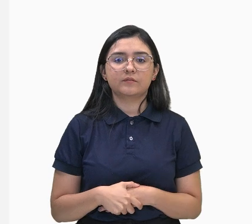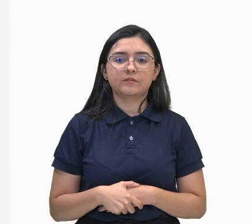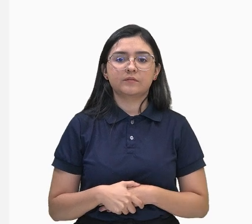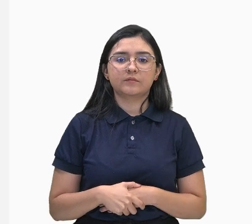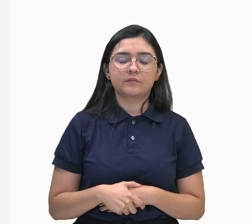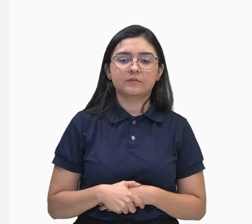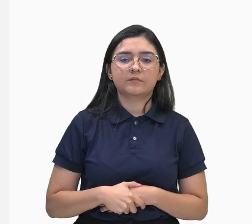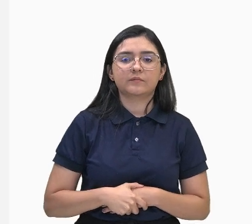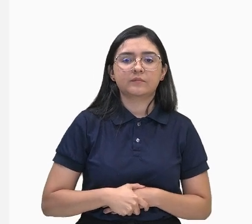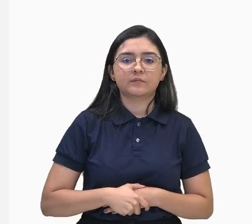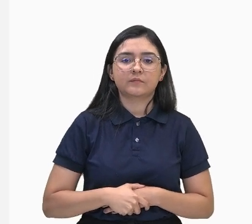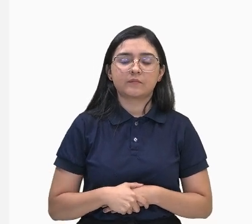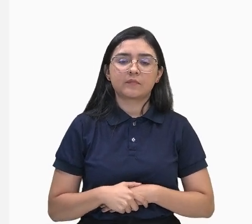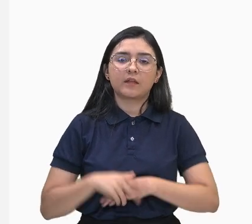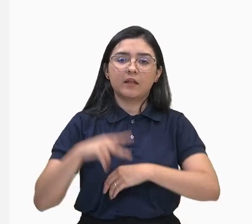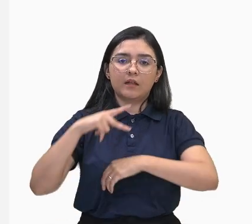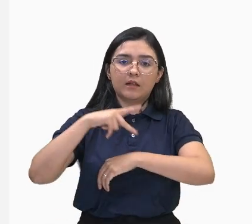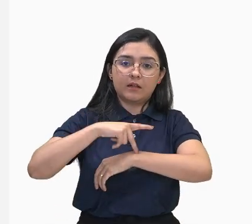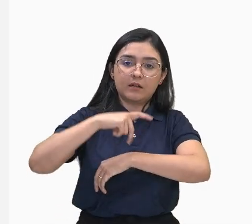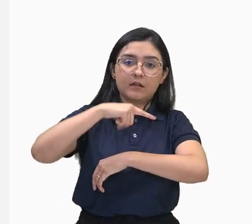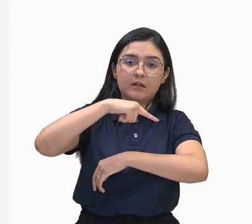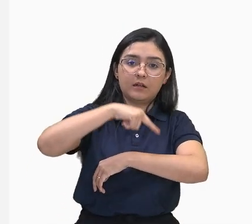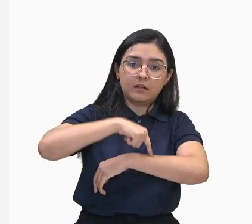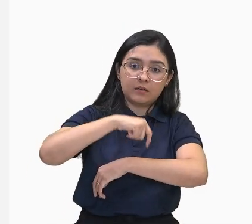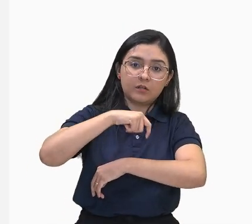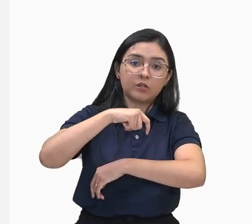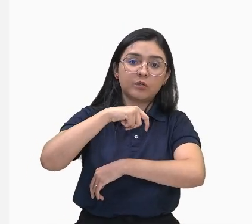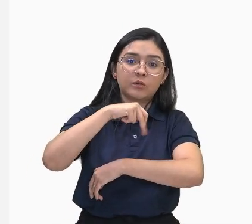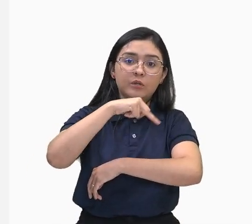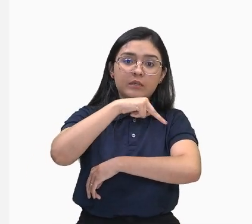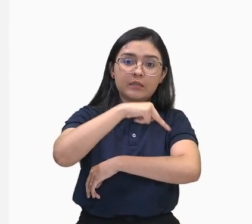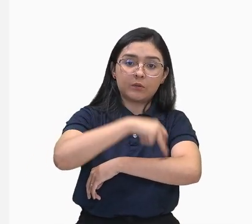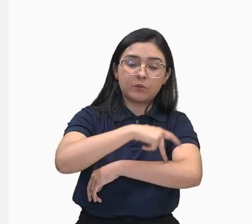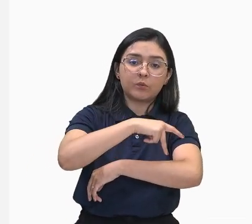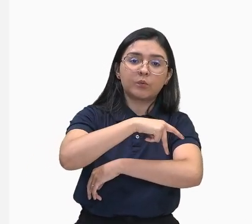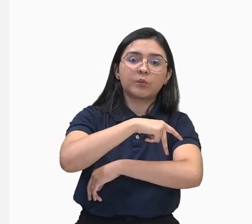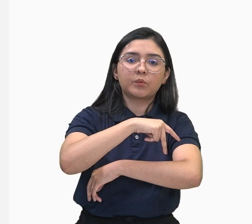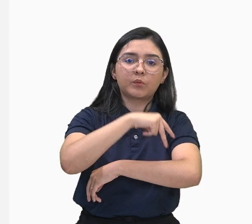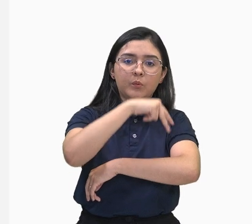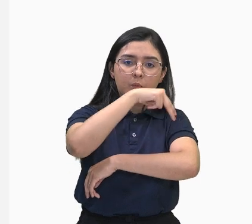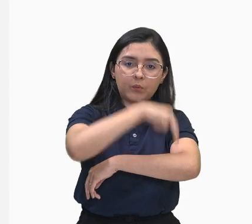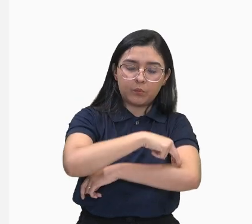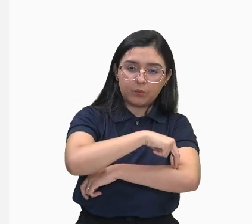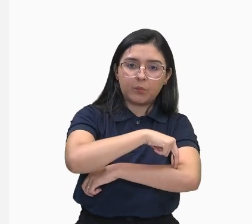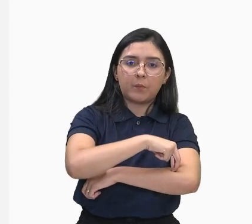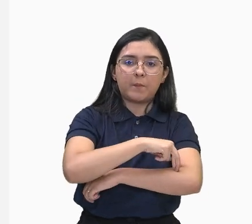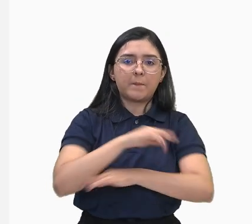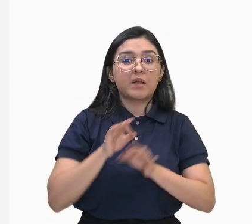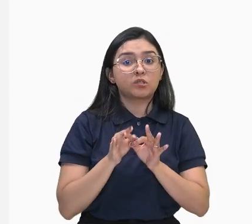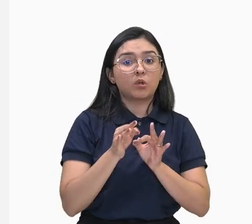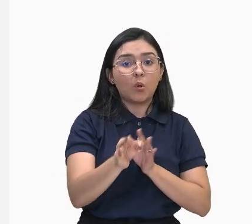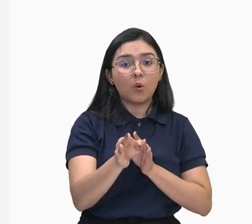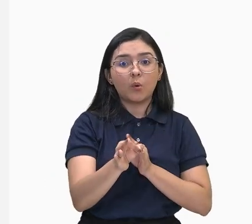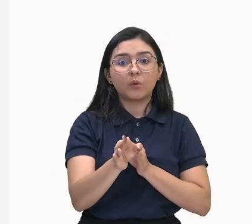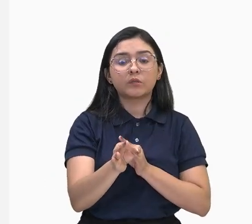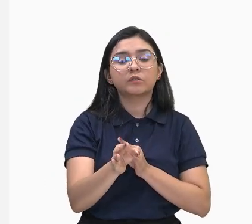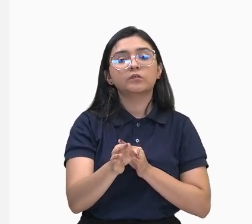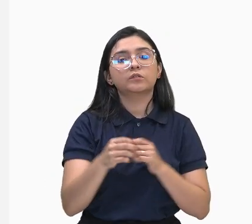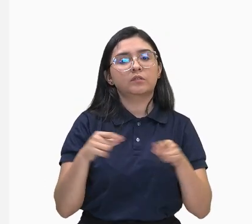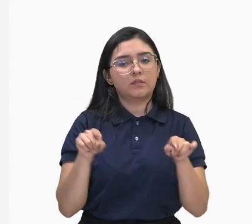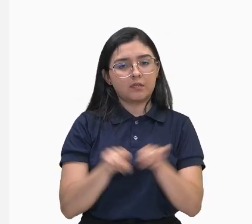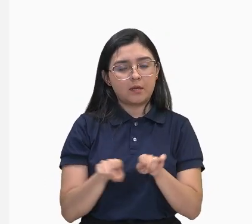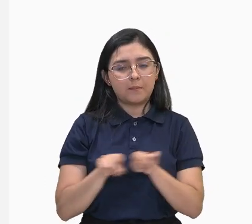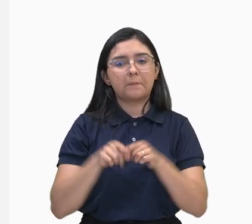uma com cada pé, e aí ele finaliza no terceiro toque com o salto o mais longe possível. Ele também vai pegar